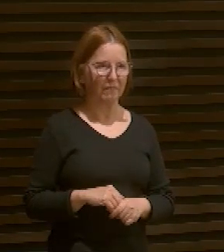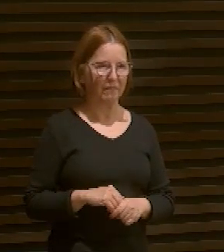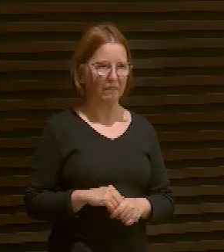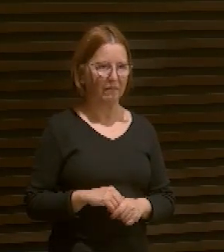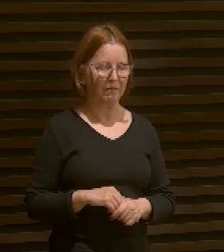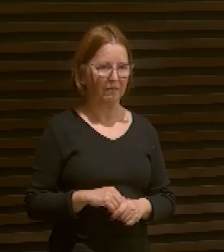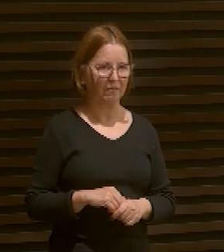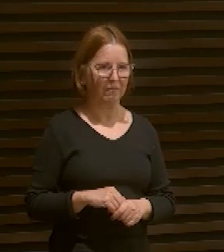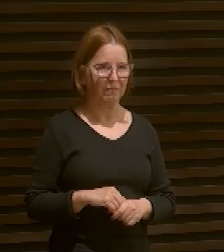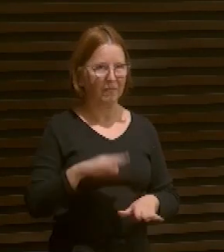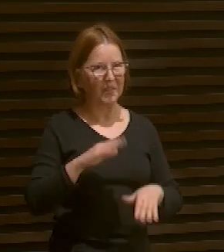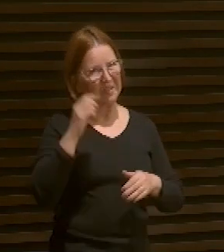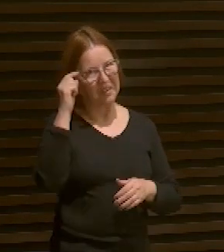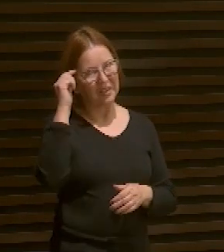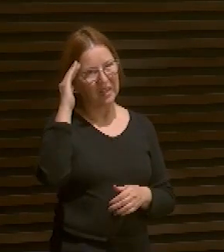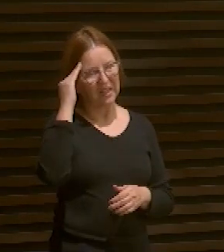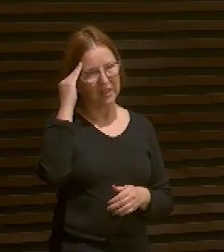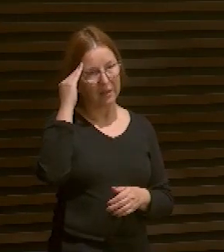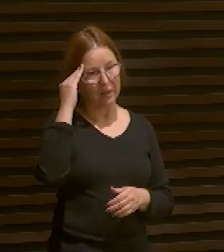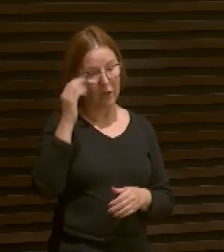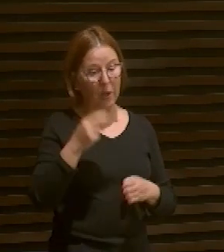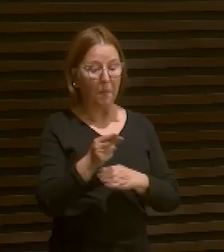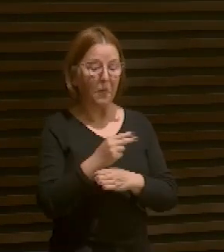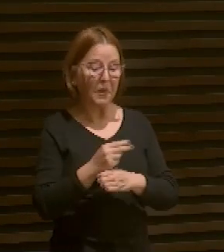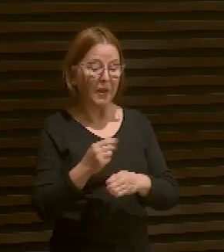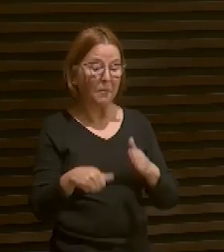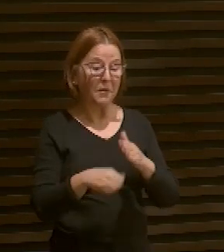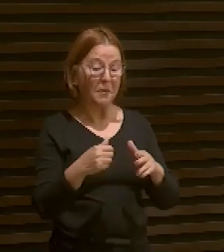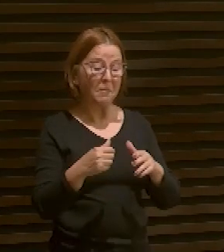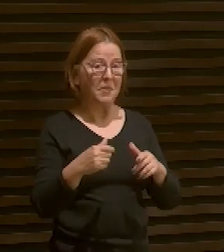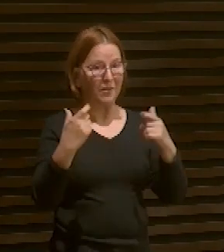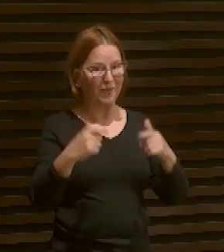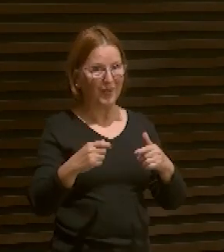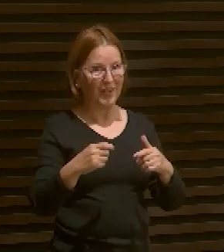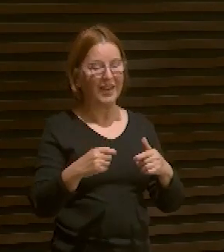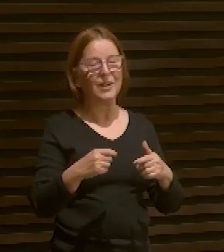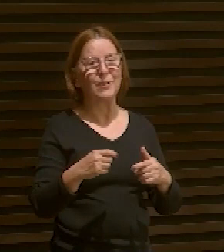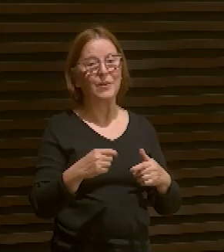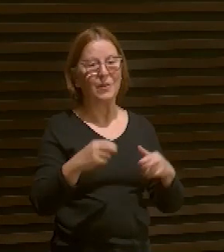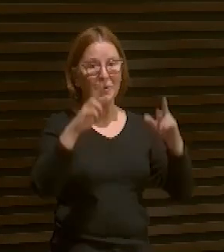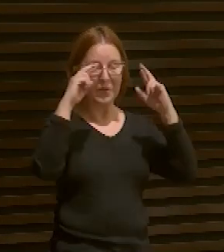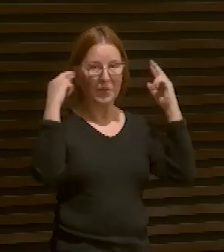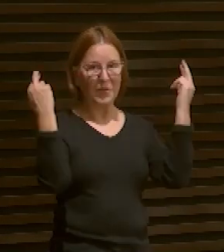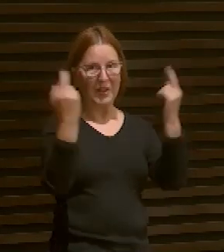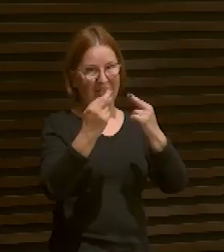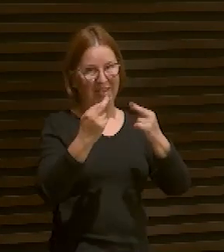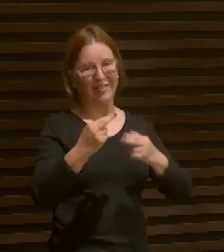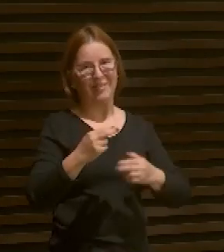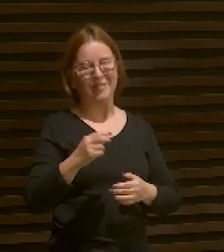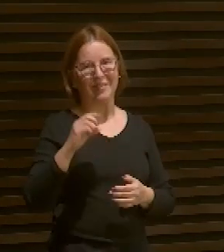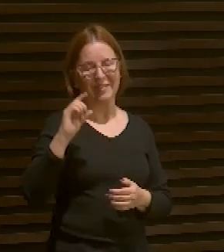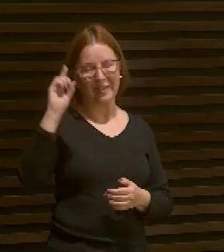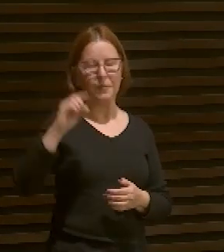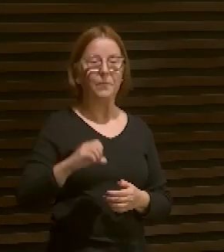Poderíamos entender o seguinte: buscar em primeiro lugar o reino e o seu governo. Nosso Senhor Jesus, Ele é o Rei dos reis.